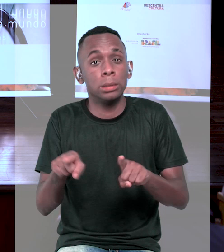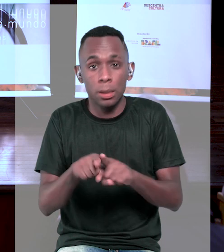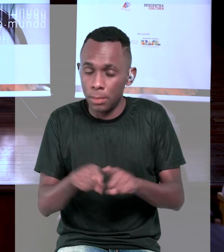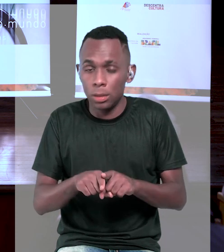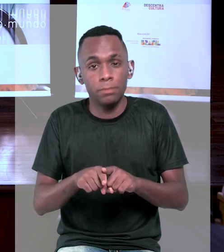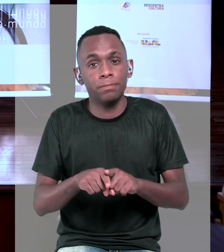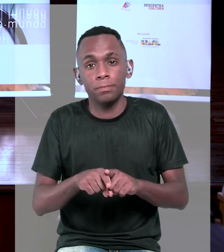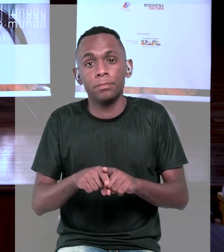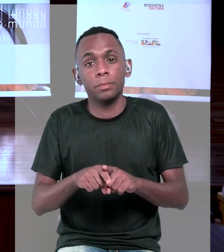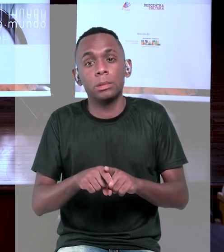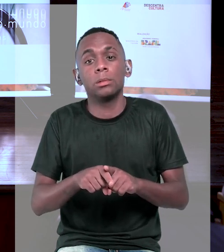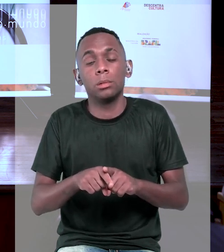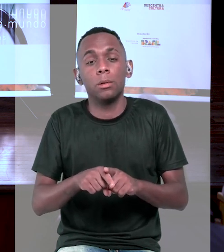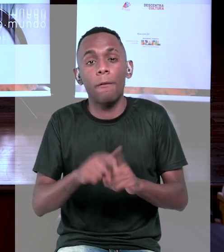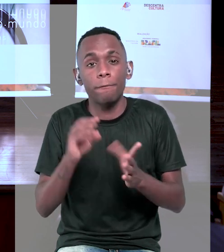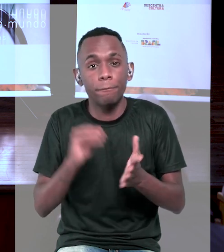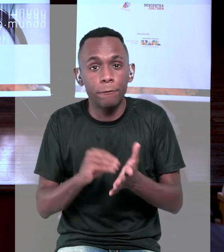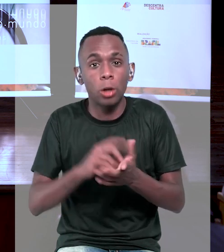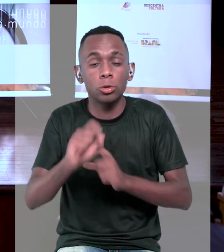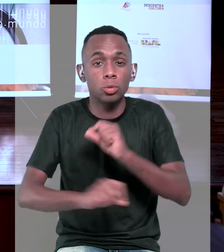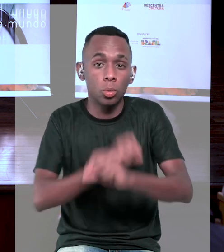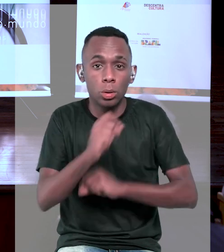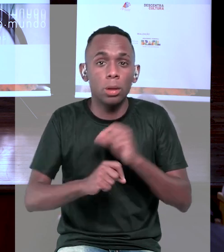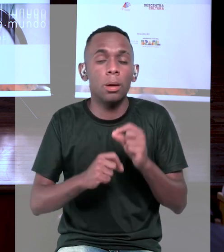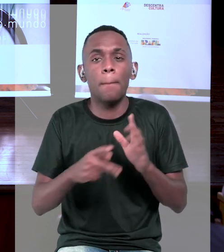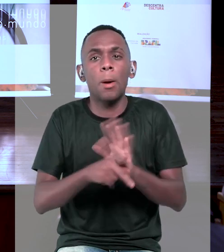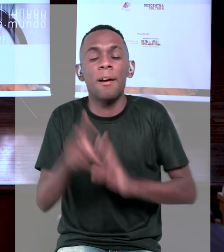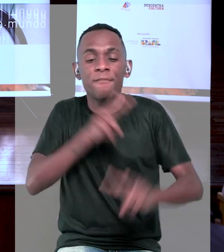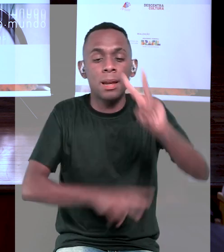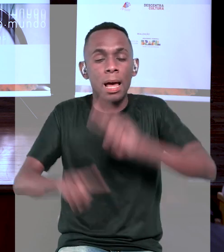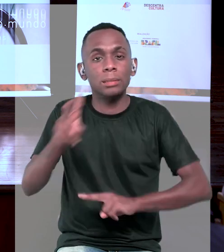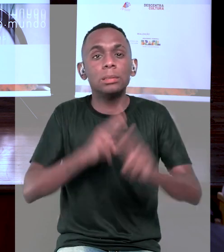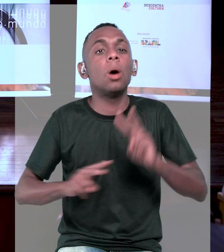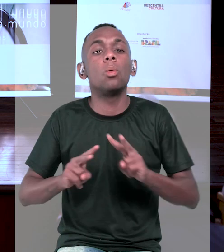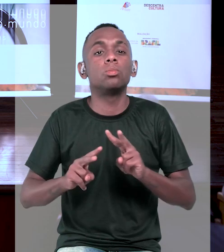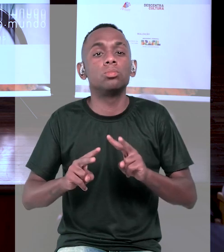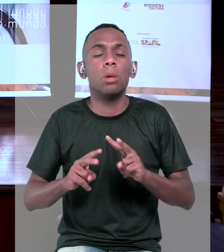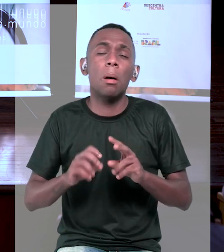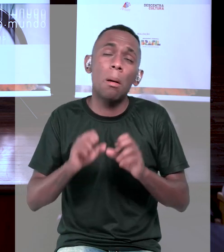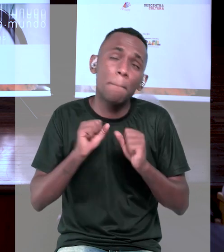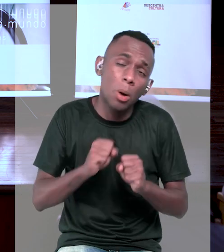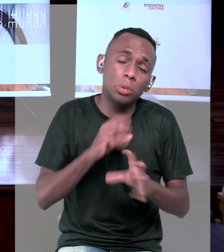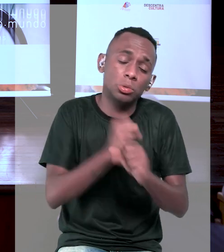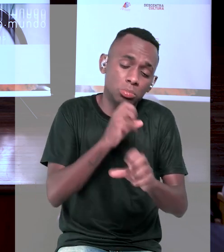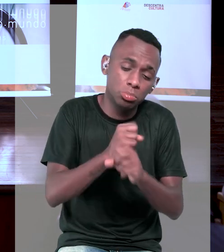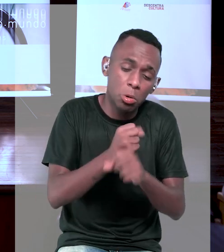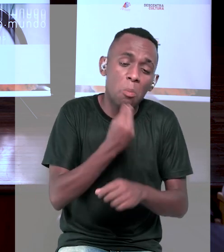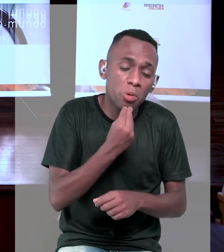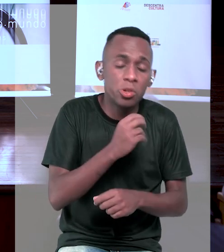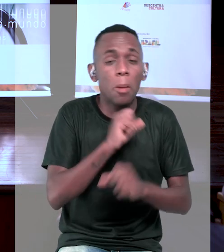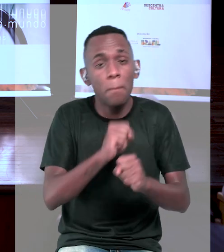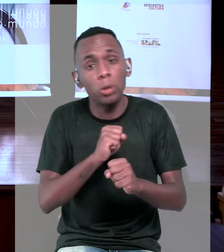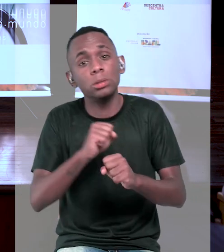requisitos para a elaboração de juízos estéticos. Podem trabalhar com probabilidade, podem trabalhar com estatística,